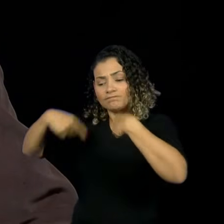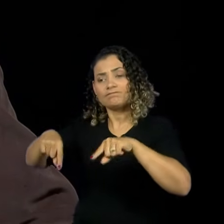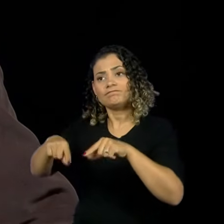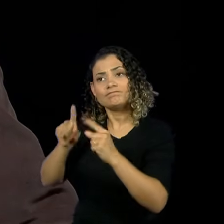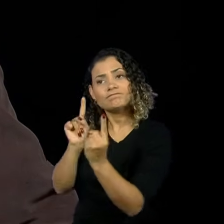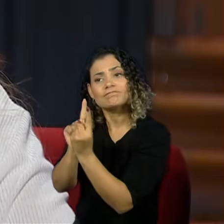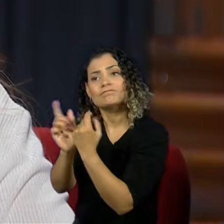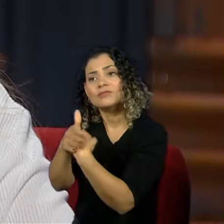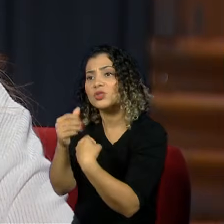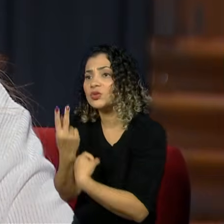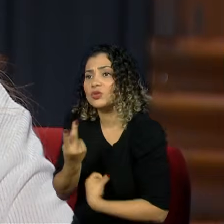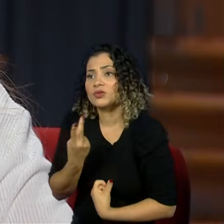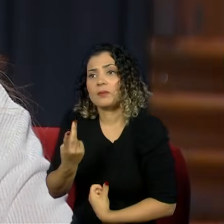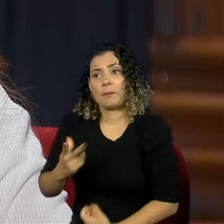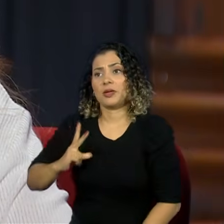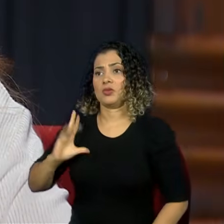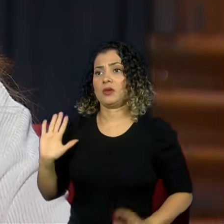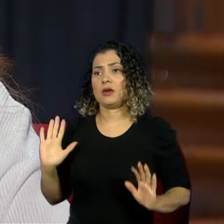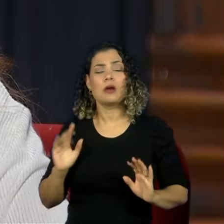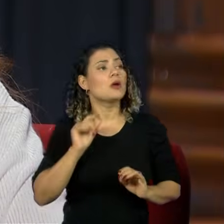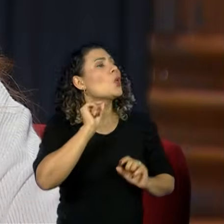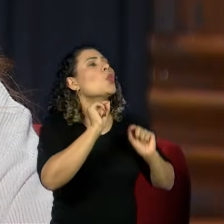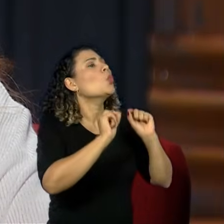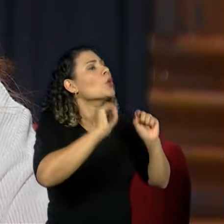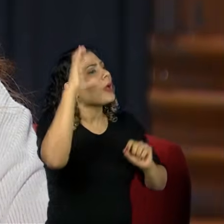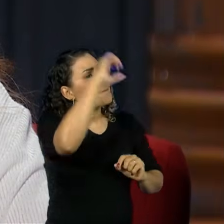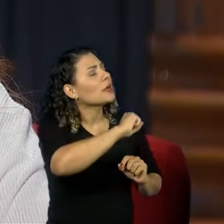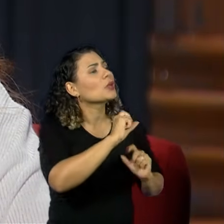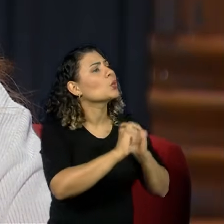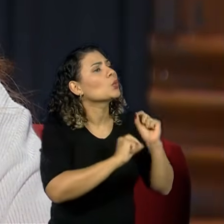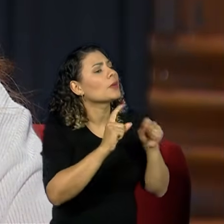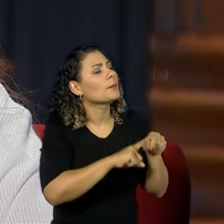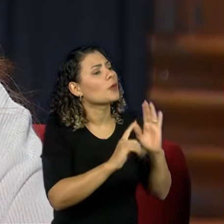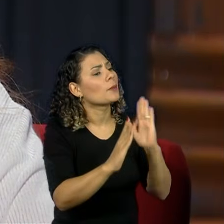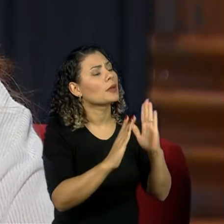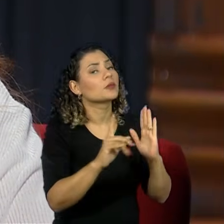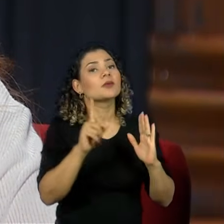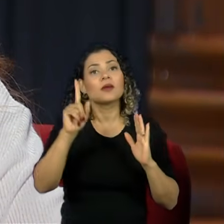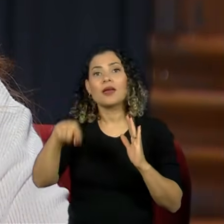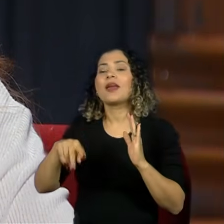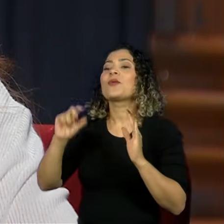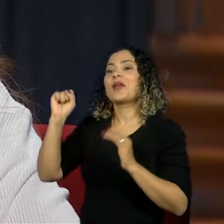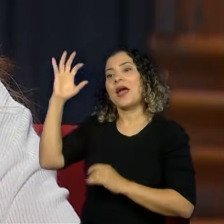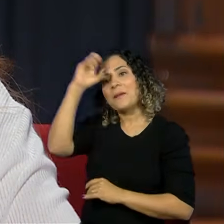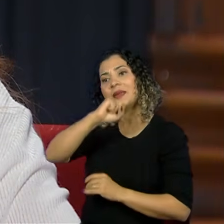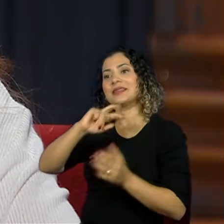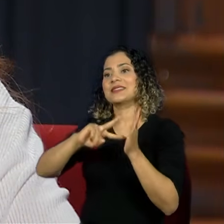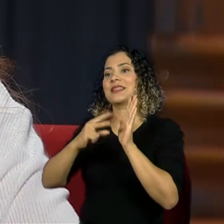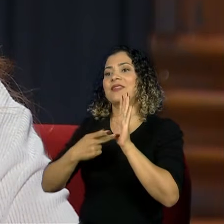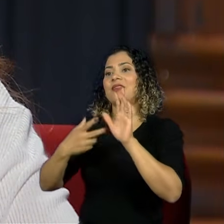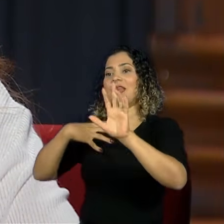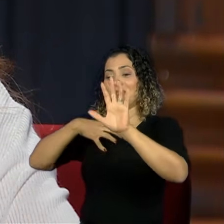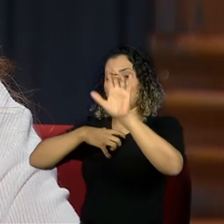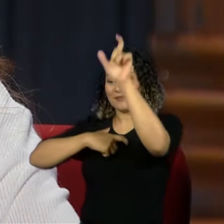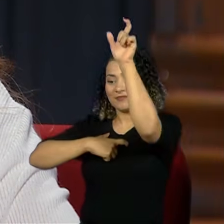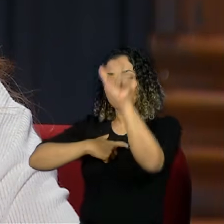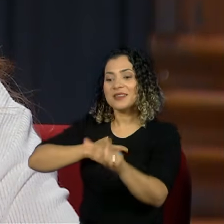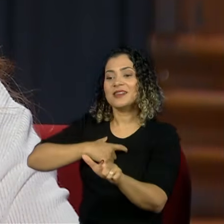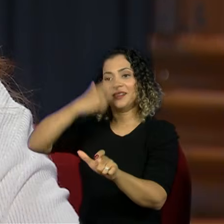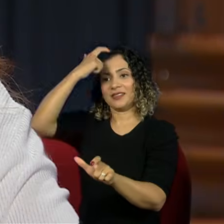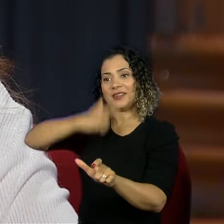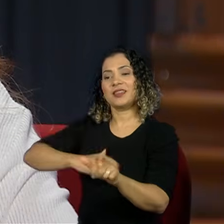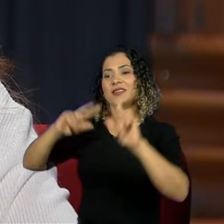momento? O que significa ser humano? O significado de ser humano é